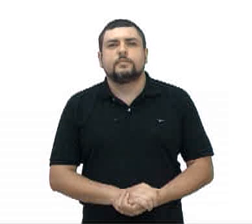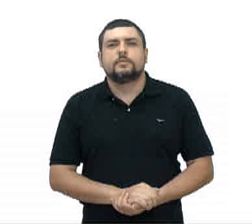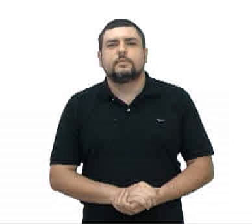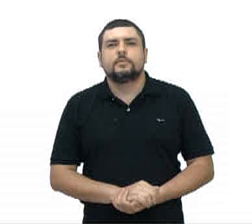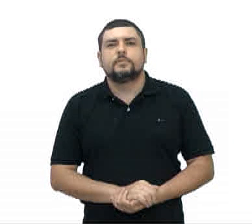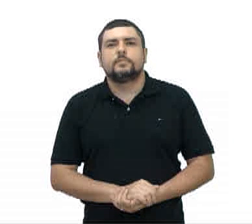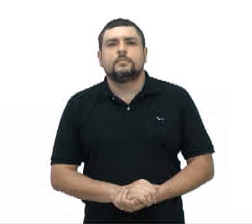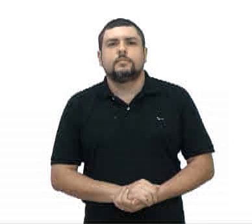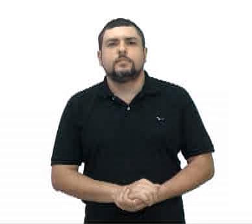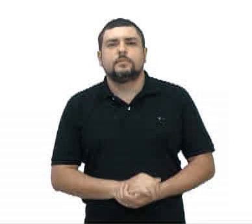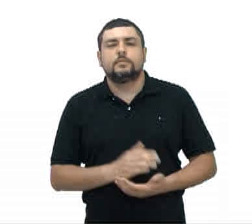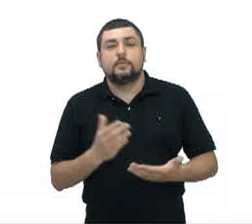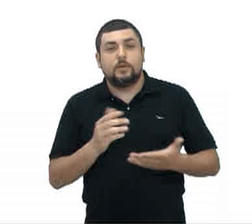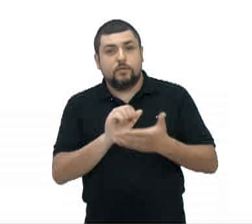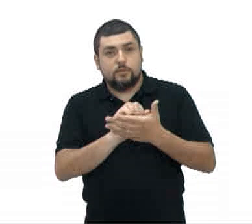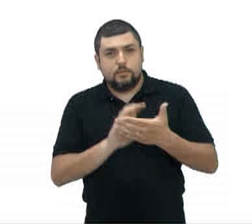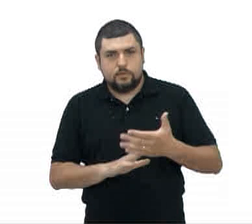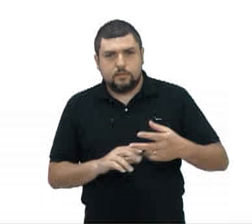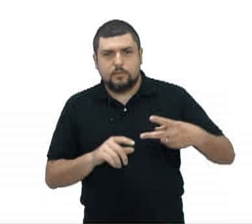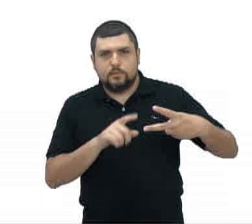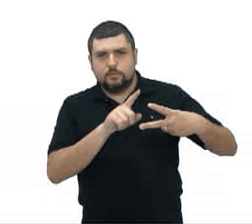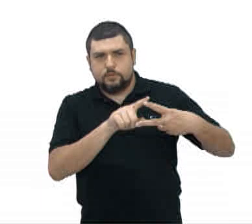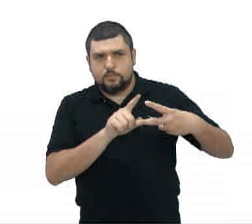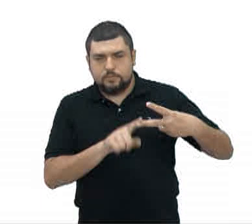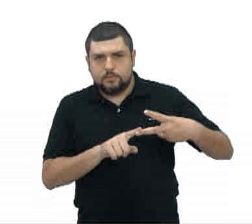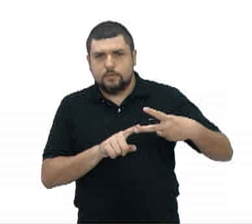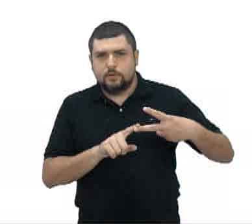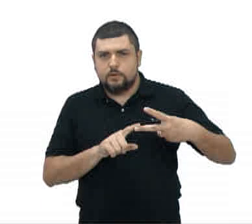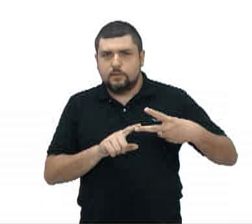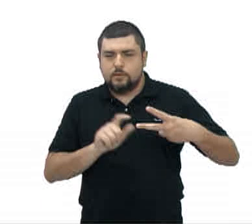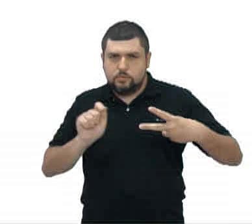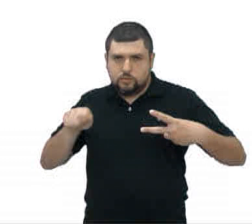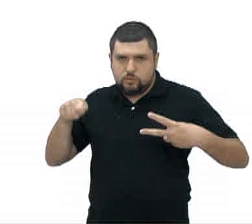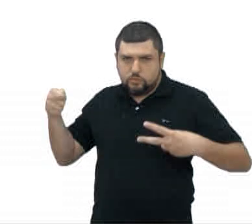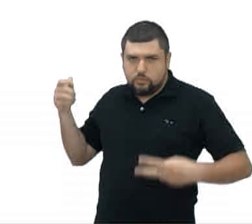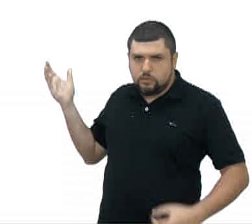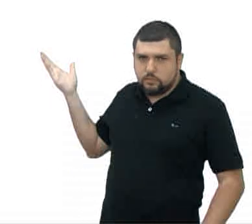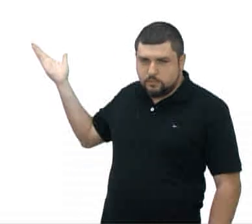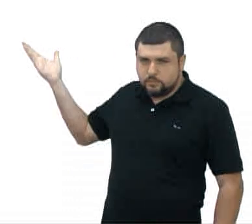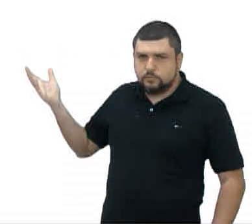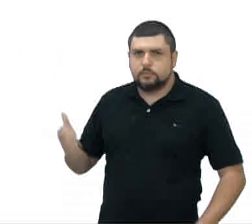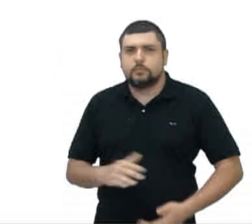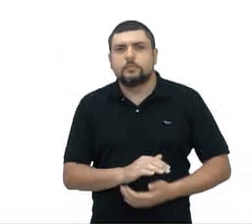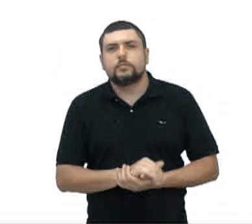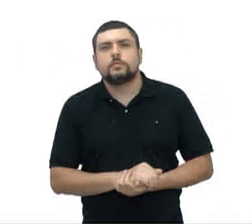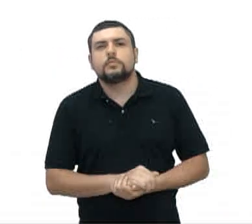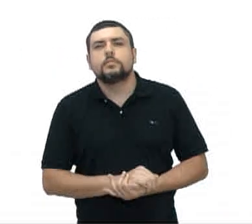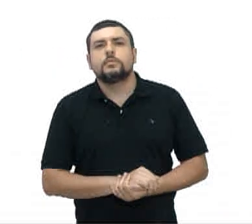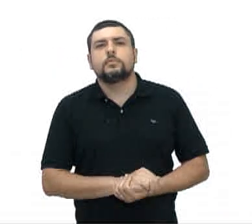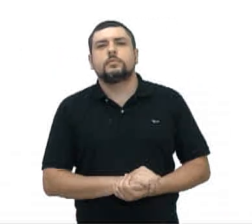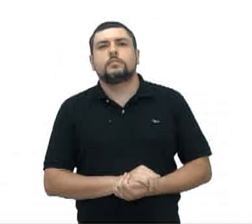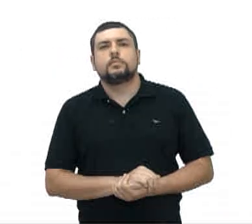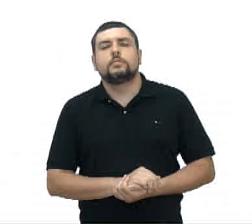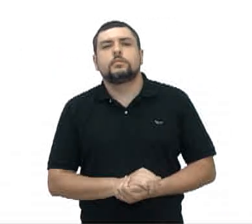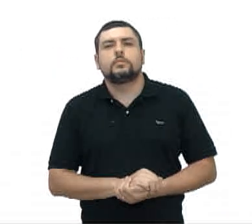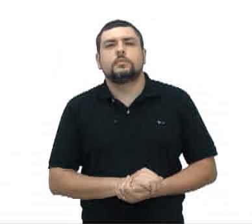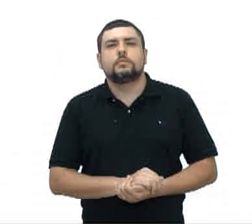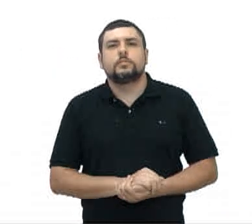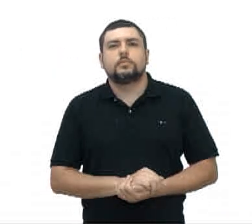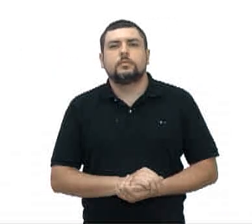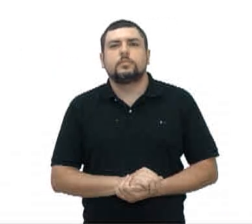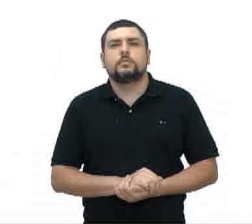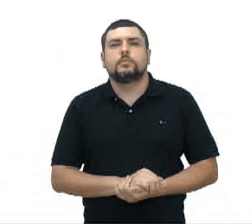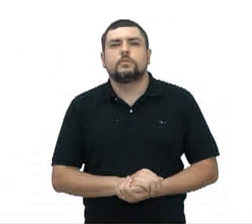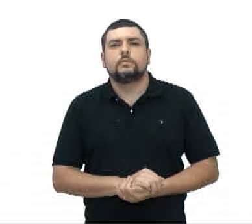Vamos agora, temos aqui duas atividades justamente sobre a tirinha, tá bom? A número 1 diz assim, quer ver? What adjective